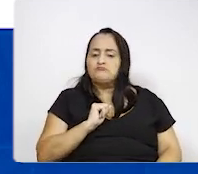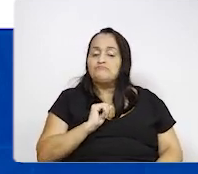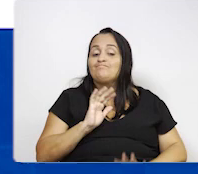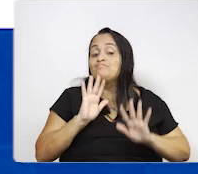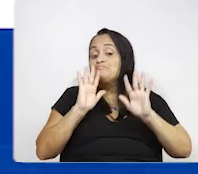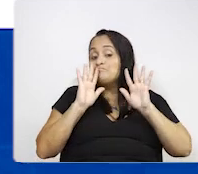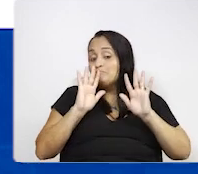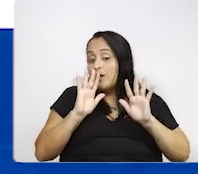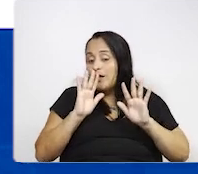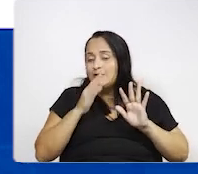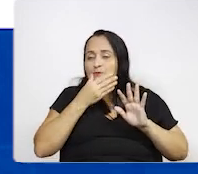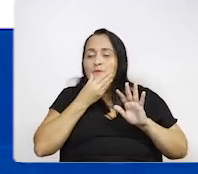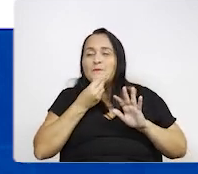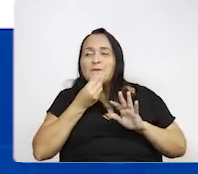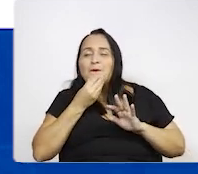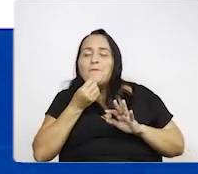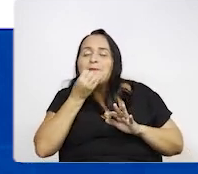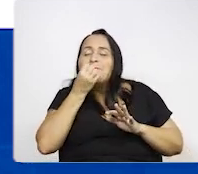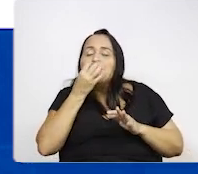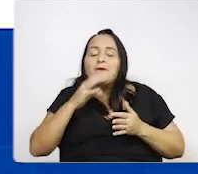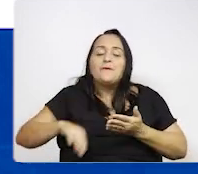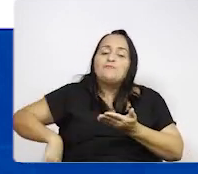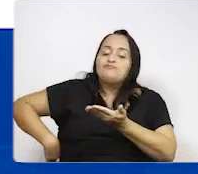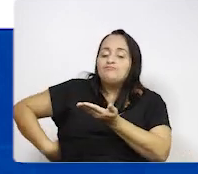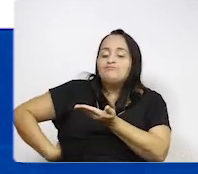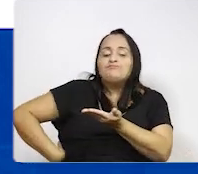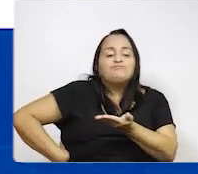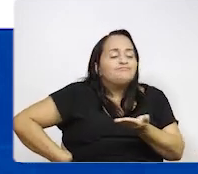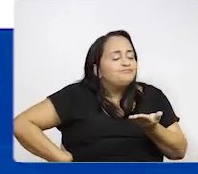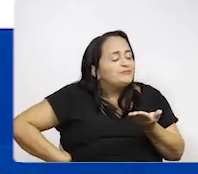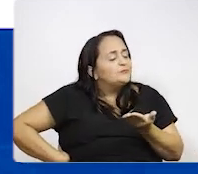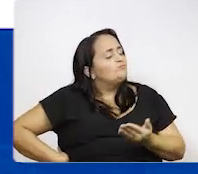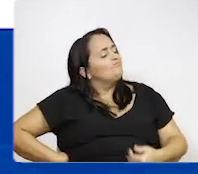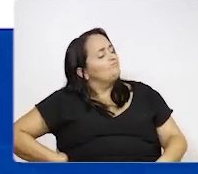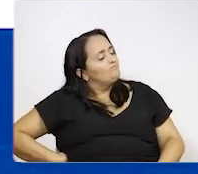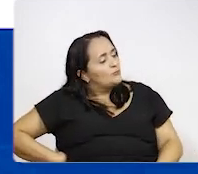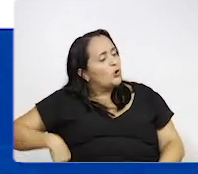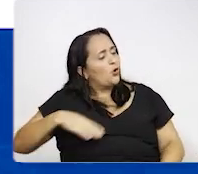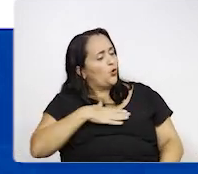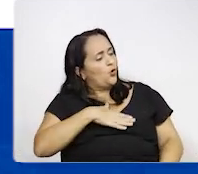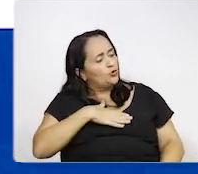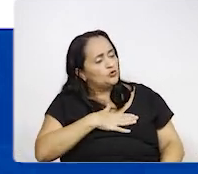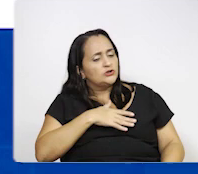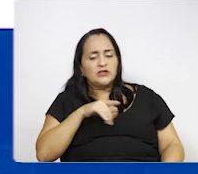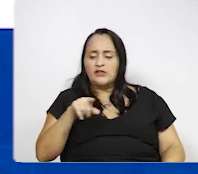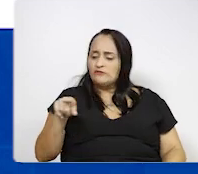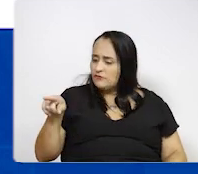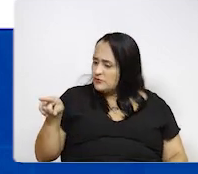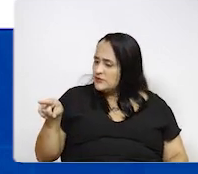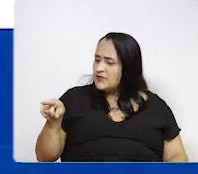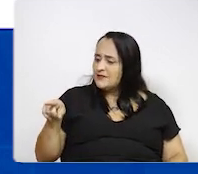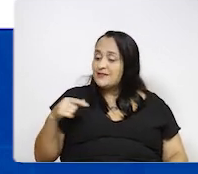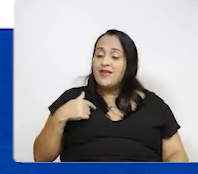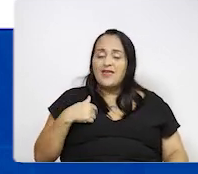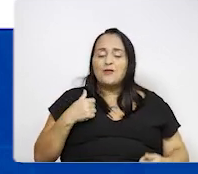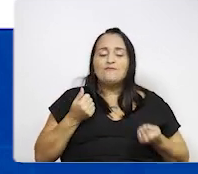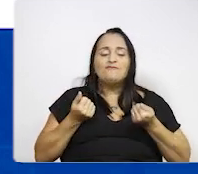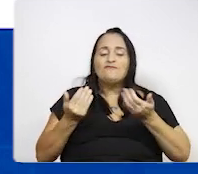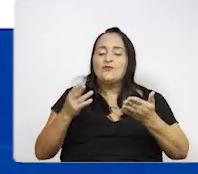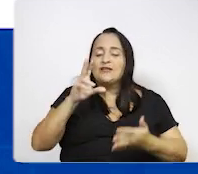Então, o garçom, muito gente boa, falou, olha, gostei de vocês, o meu patrão me autorizou a